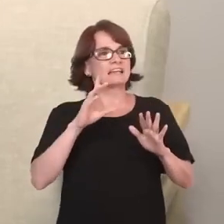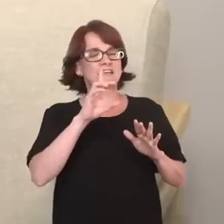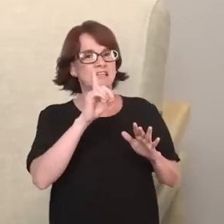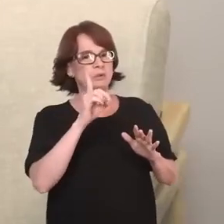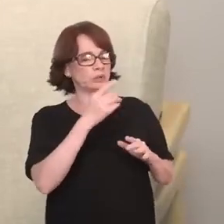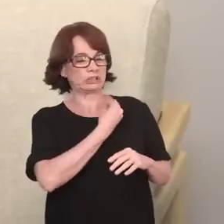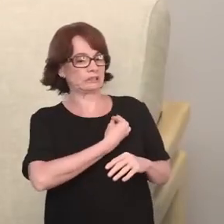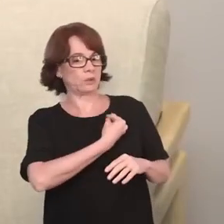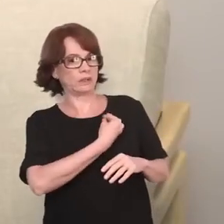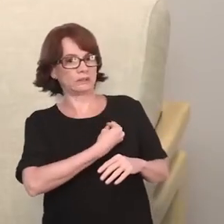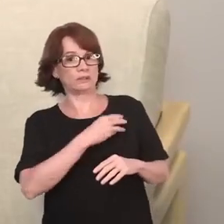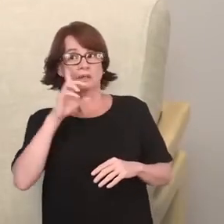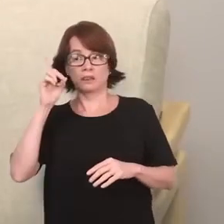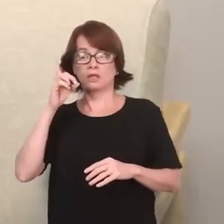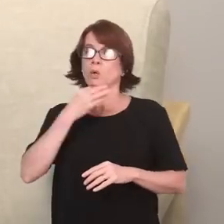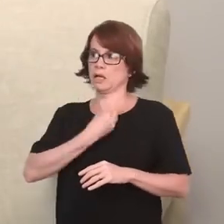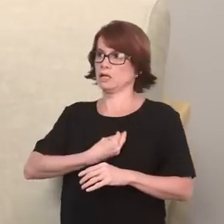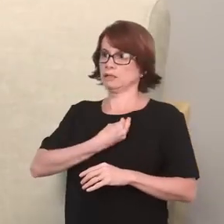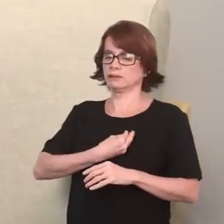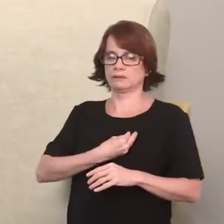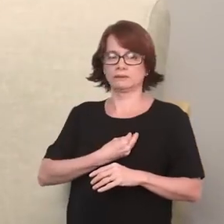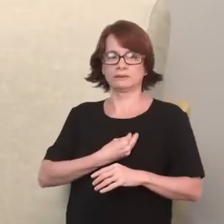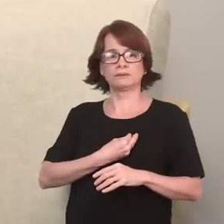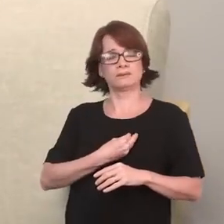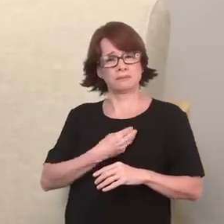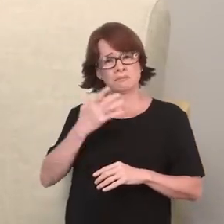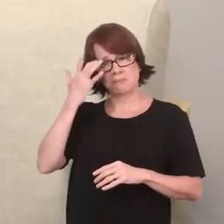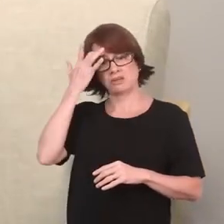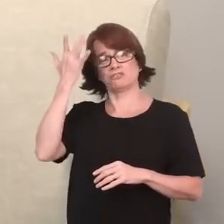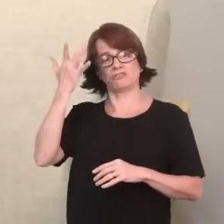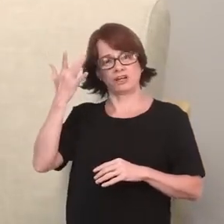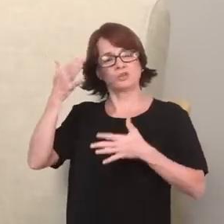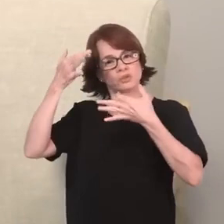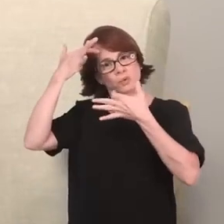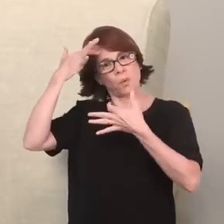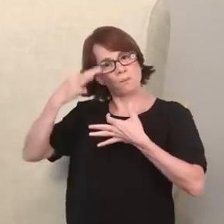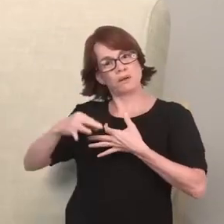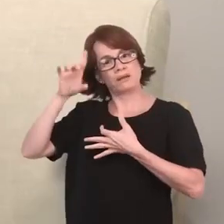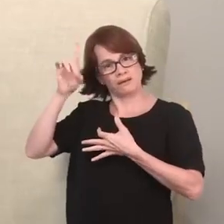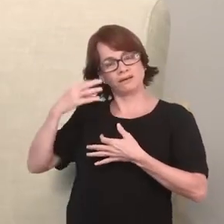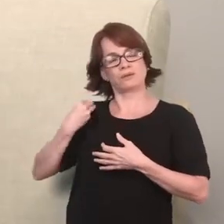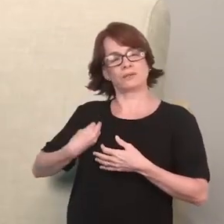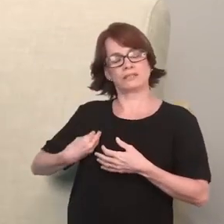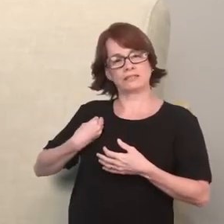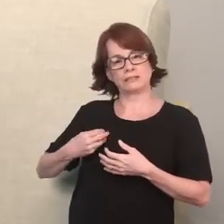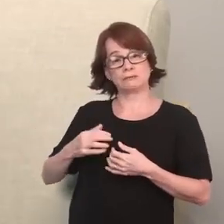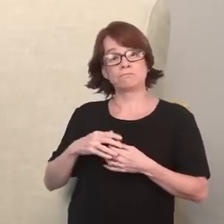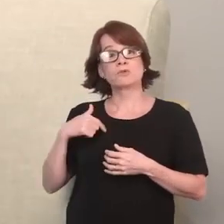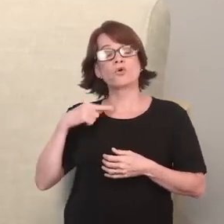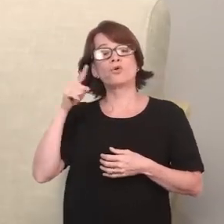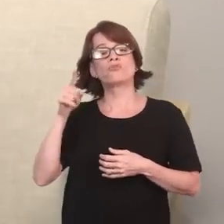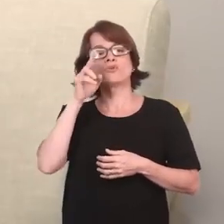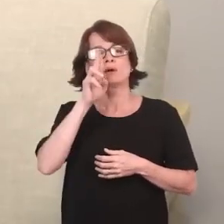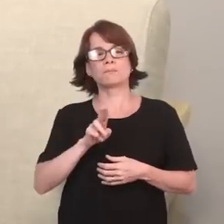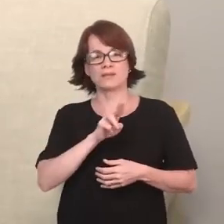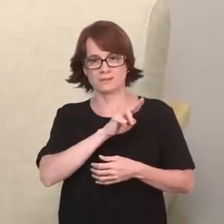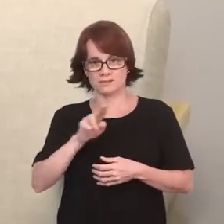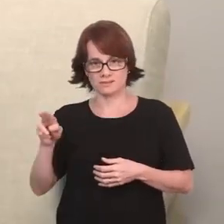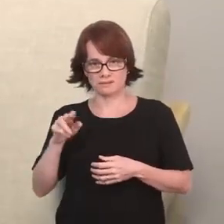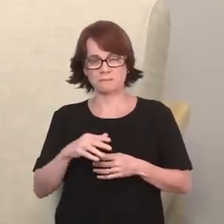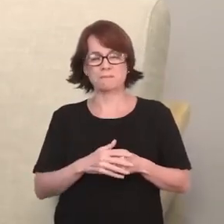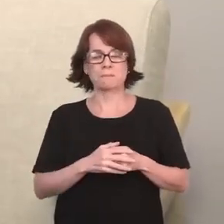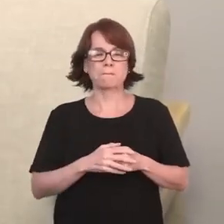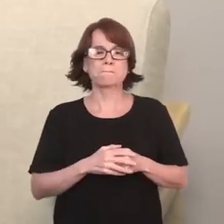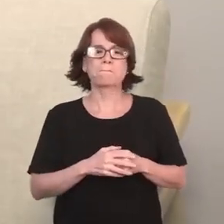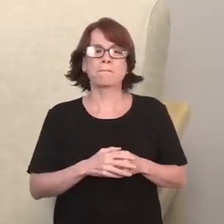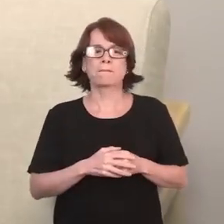Deus. Então, assim, eu presto muita atenção. Eu gosto muito de escolher a missa que eu frequento pelo padre que celebra,